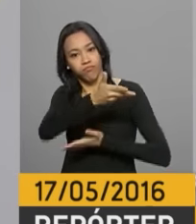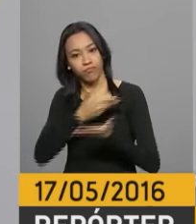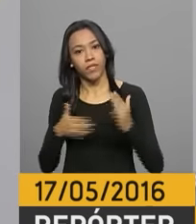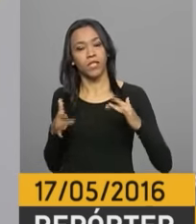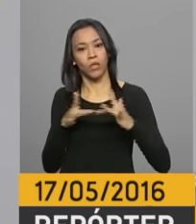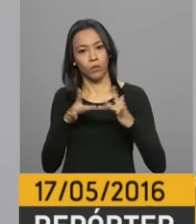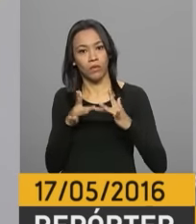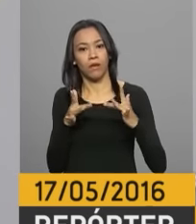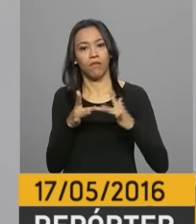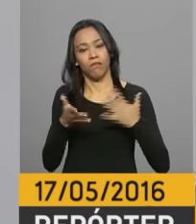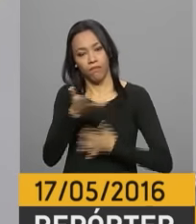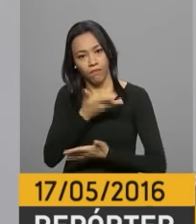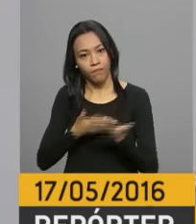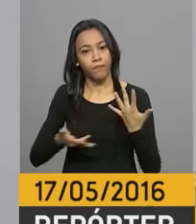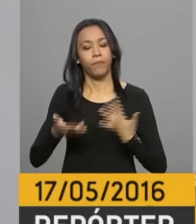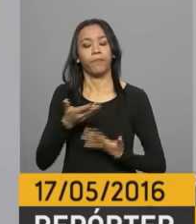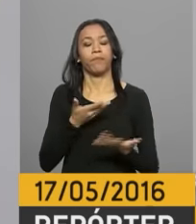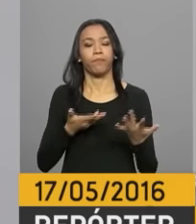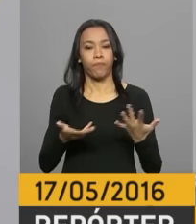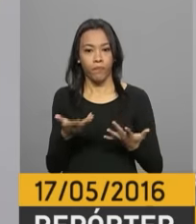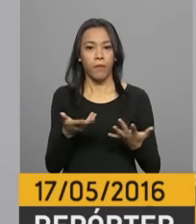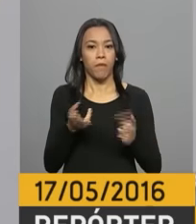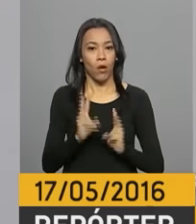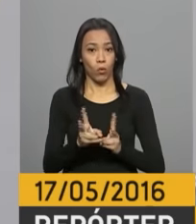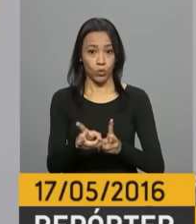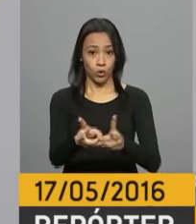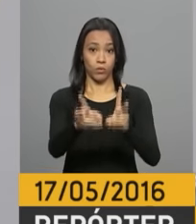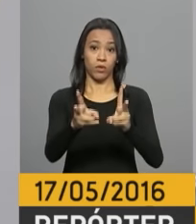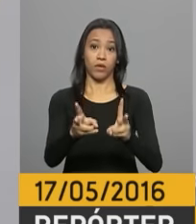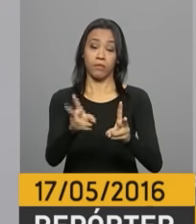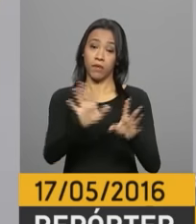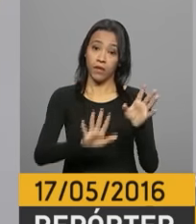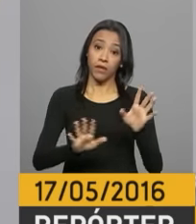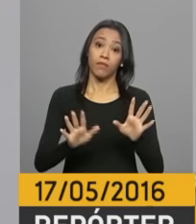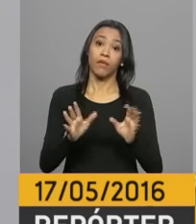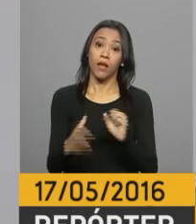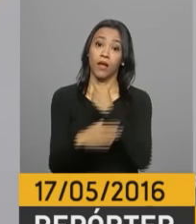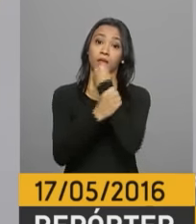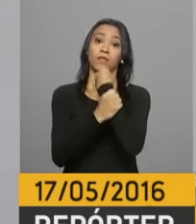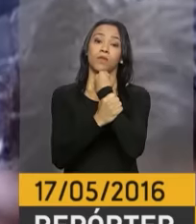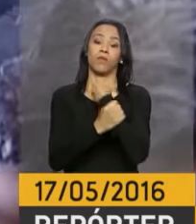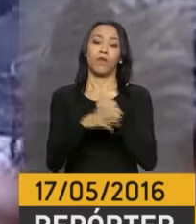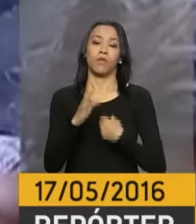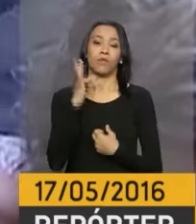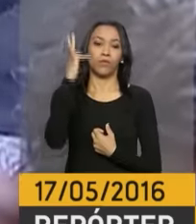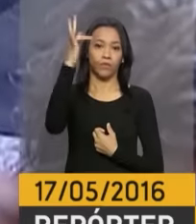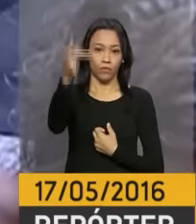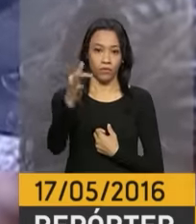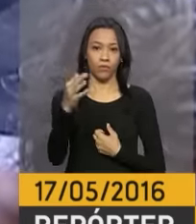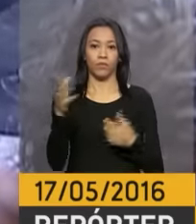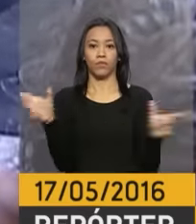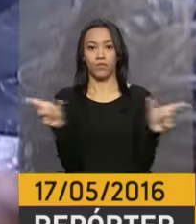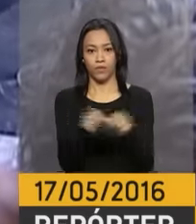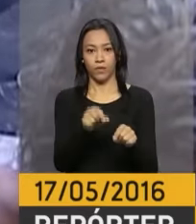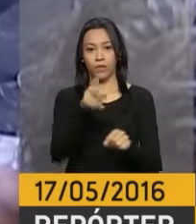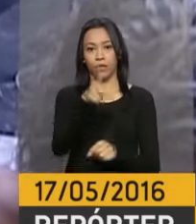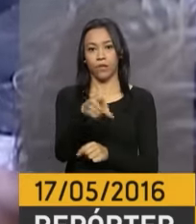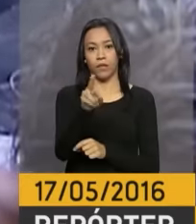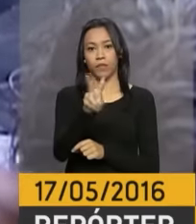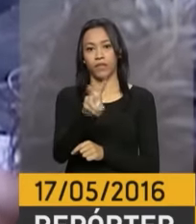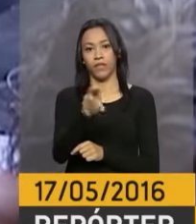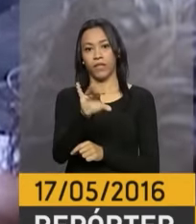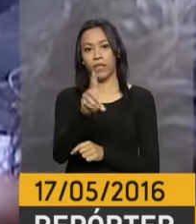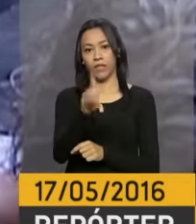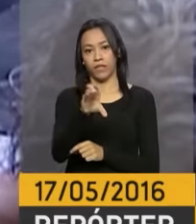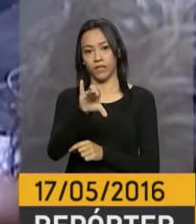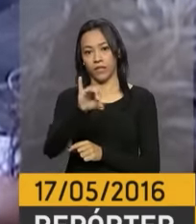e a sustentabilidade da Previdência Social no futuro. Ministro Bruno Melo, da CBN, ontem,